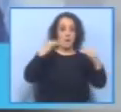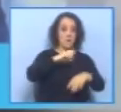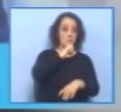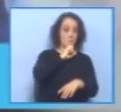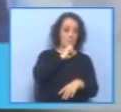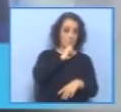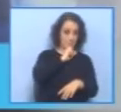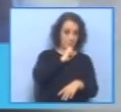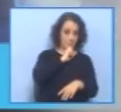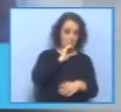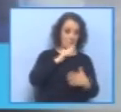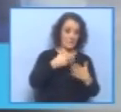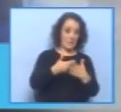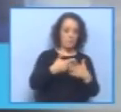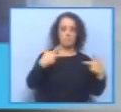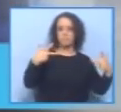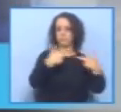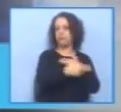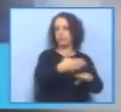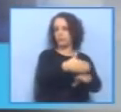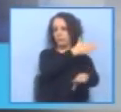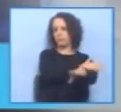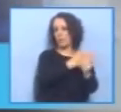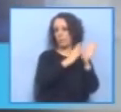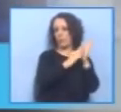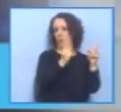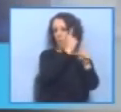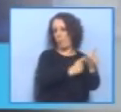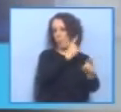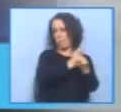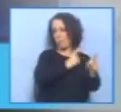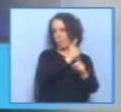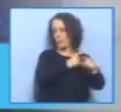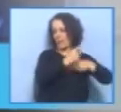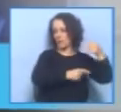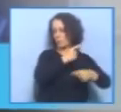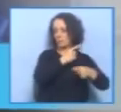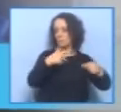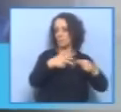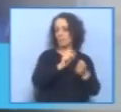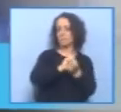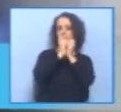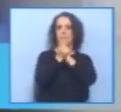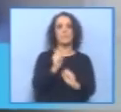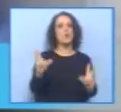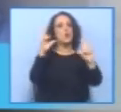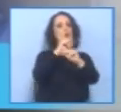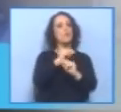para a catequese, ou novos desafios para a catequese, não é novo modelo, porque esta é mais uma proposta dentro do novo